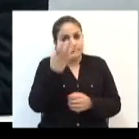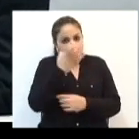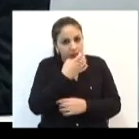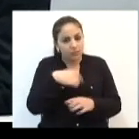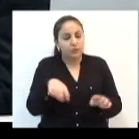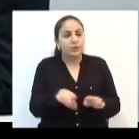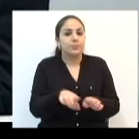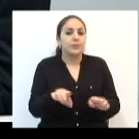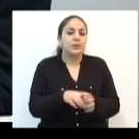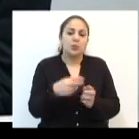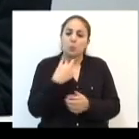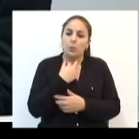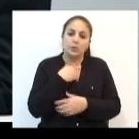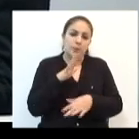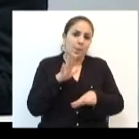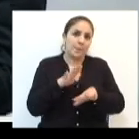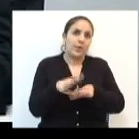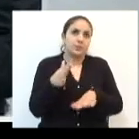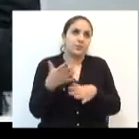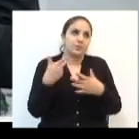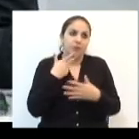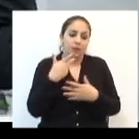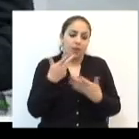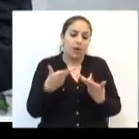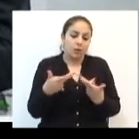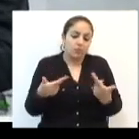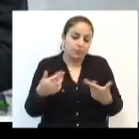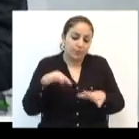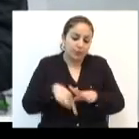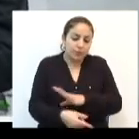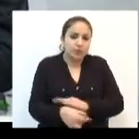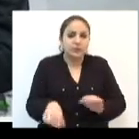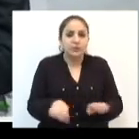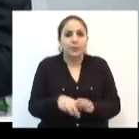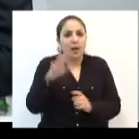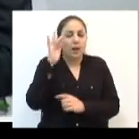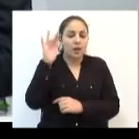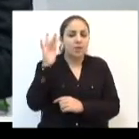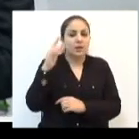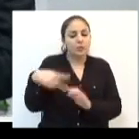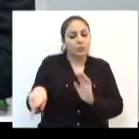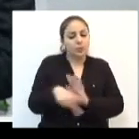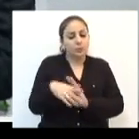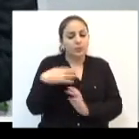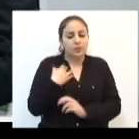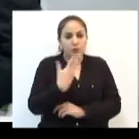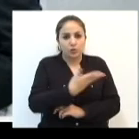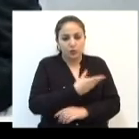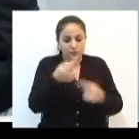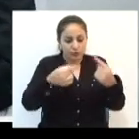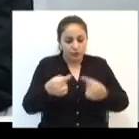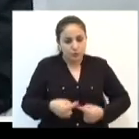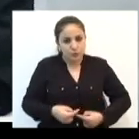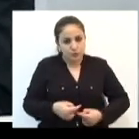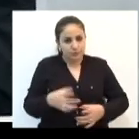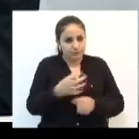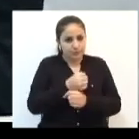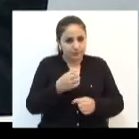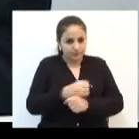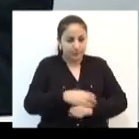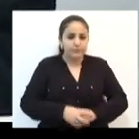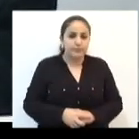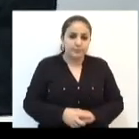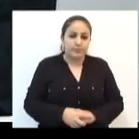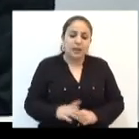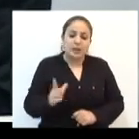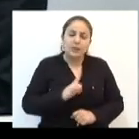em maiores pormenores sobre ela, e que traz reflexos sobre a nossa própria estrutura orçamentária.